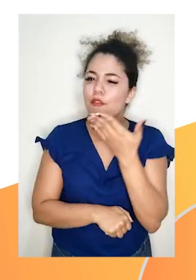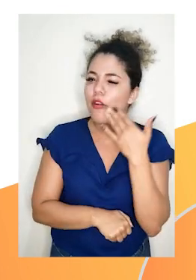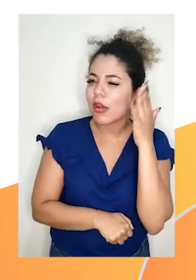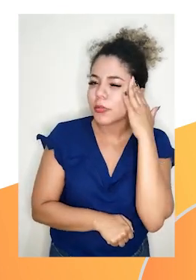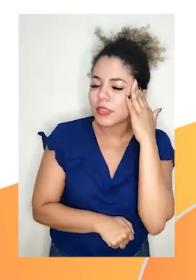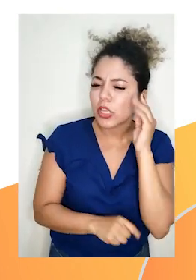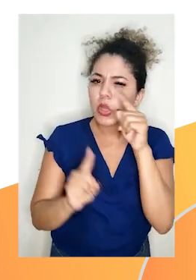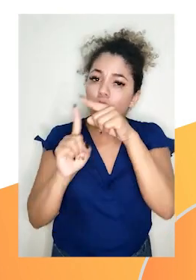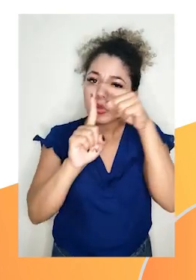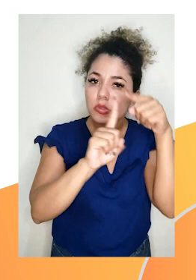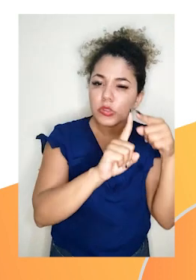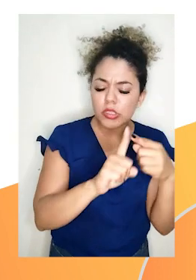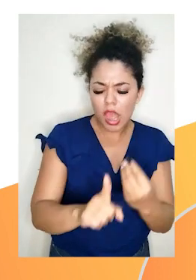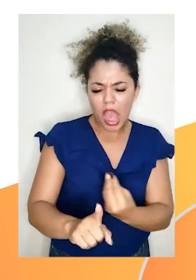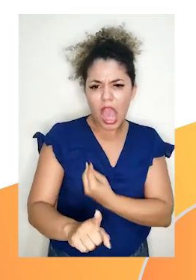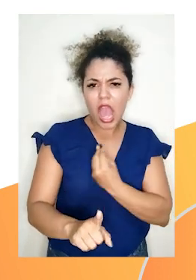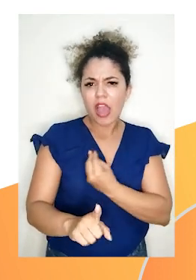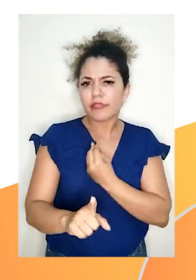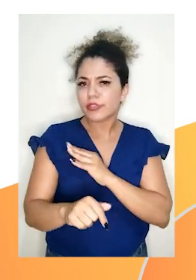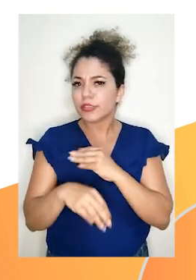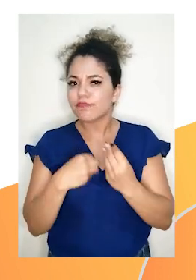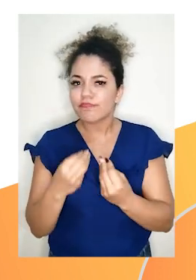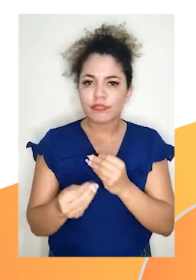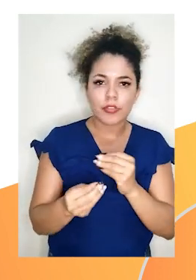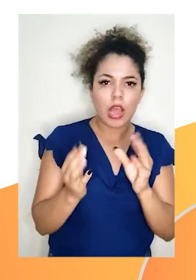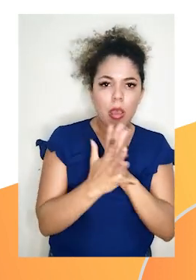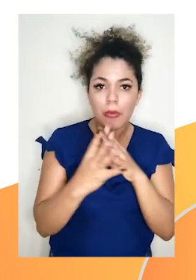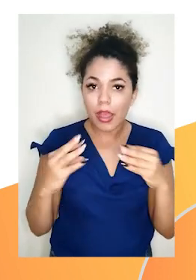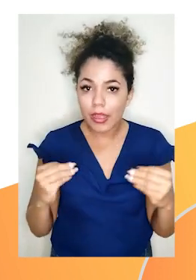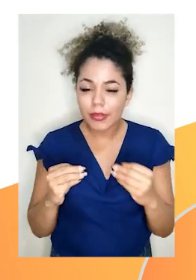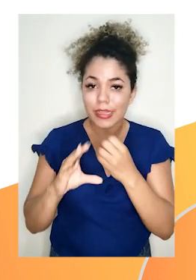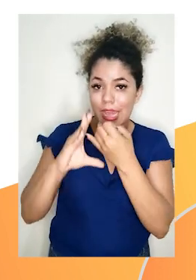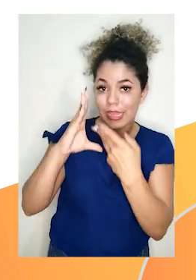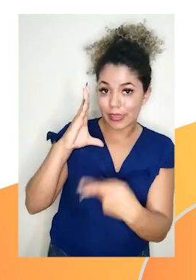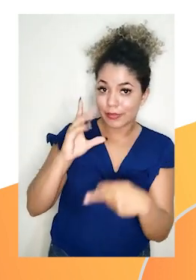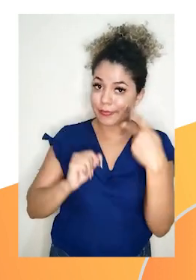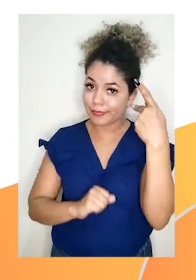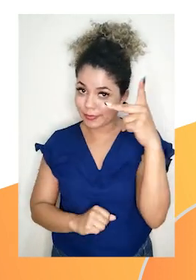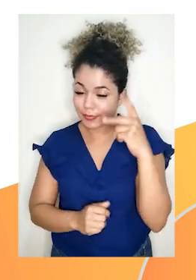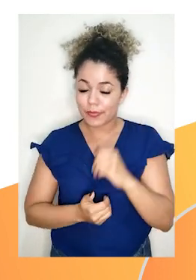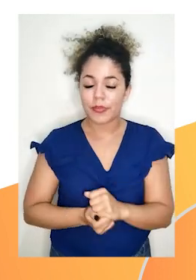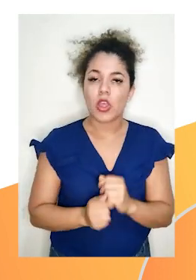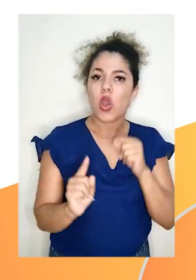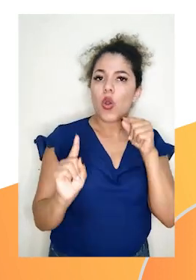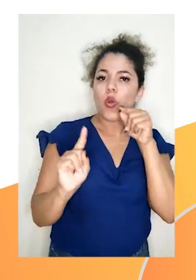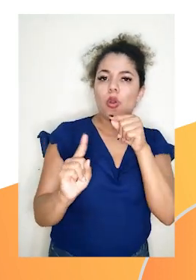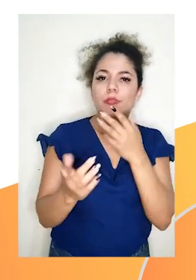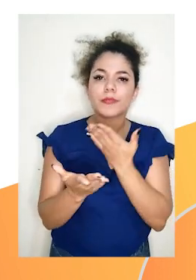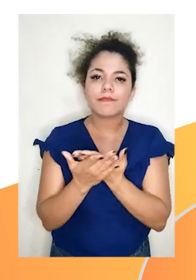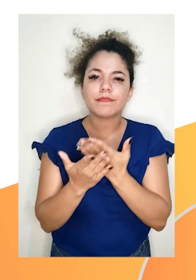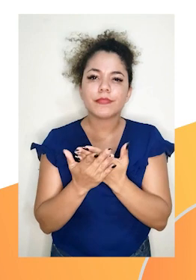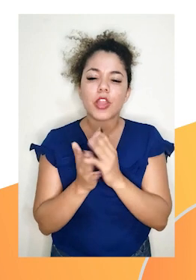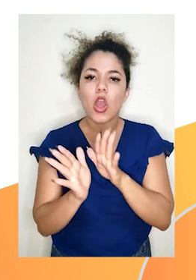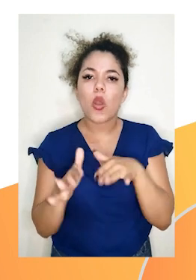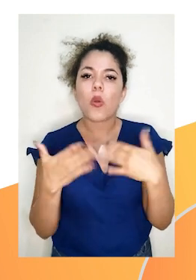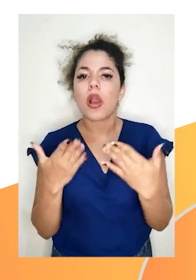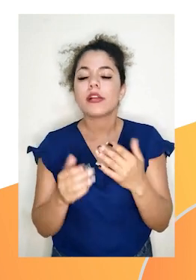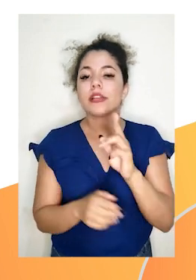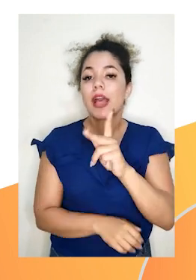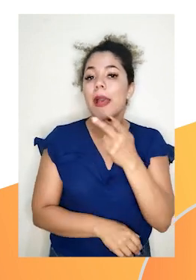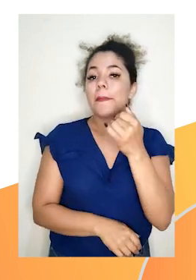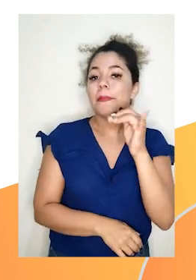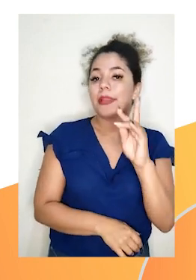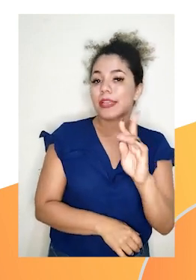os tipos, a vida e morte, entre outras características das estrelas. O objetivo da nossa aula e habilidades da BNCC